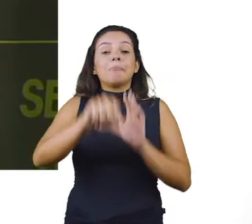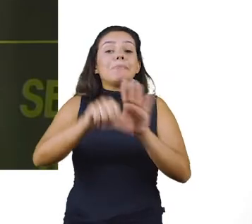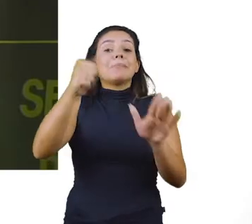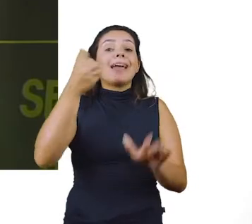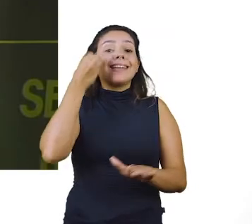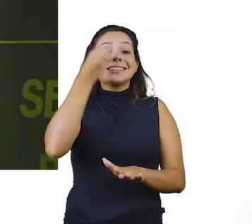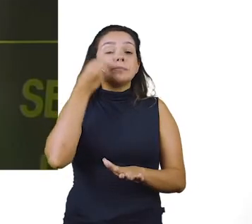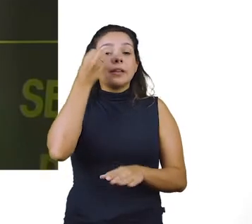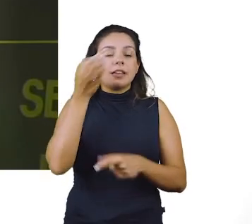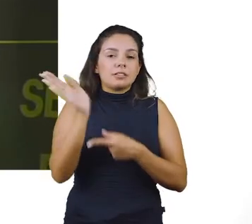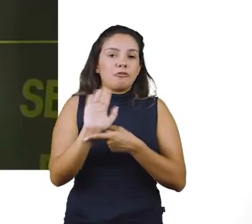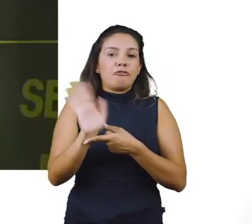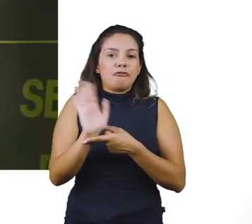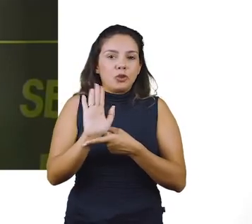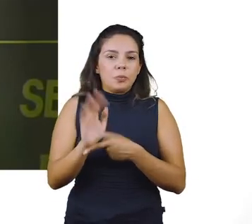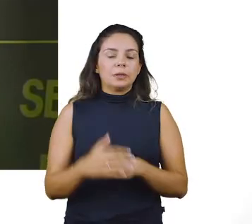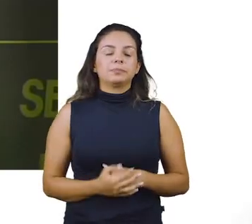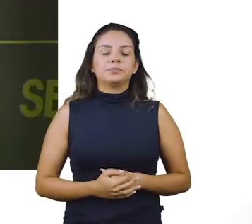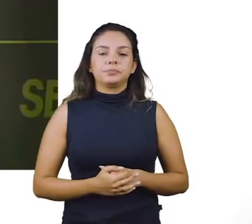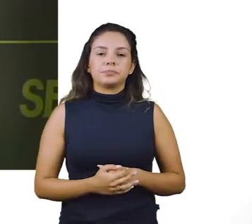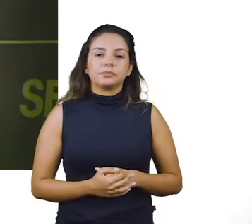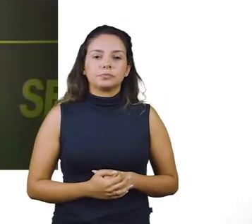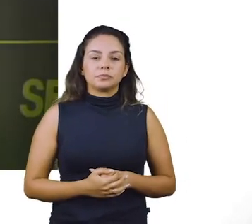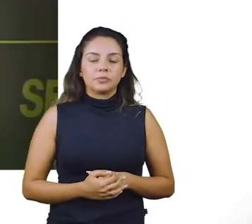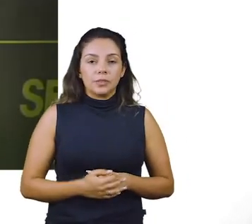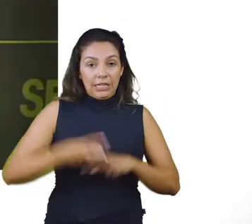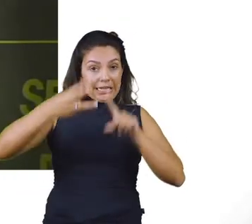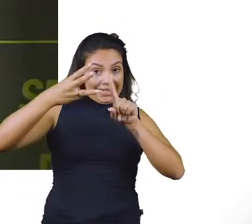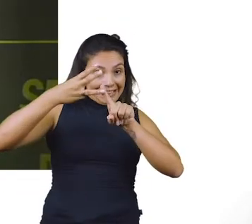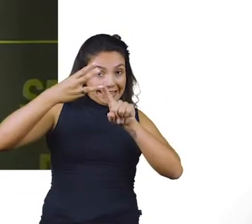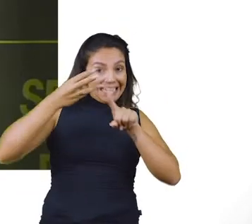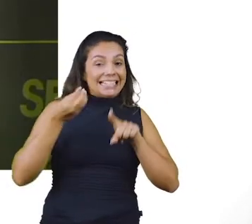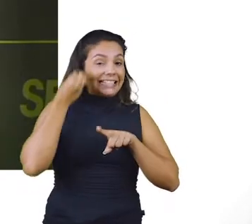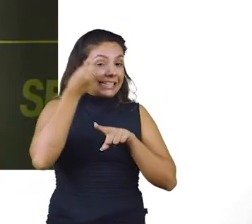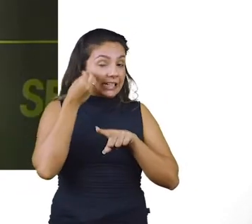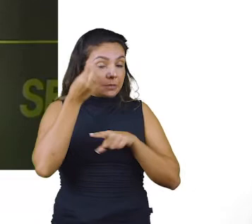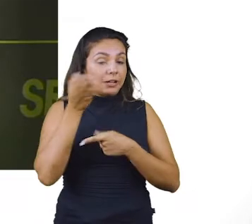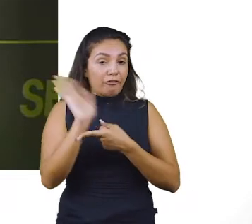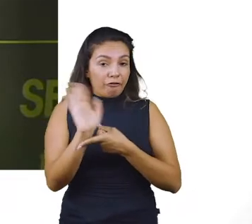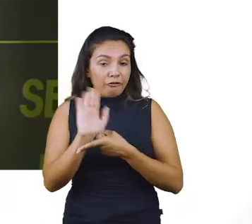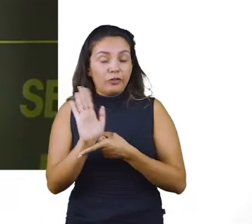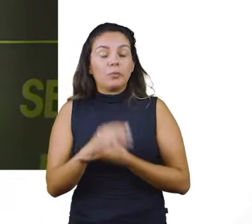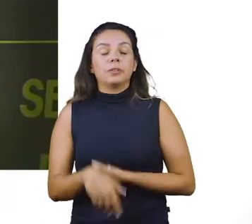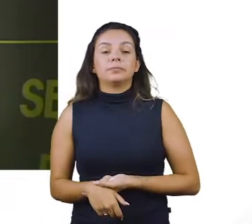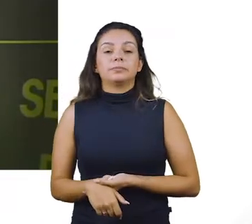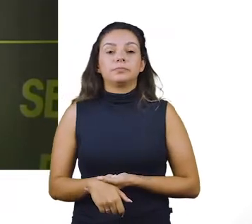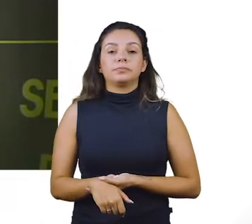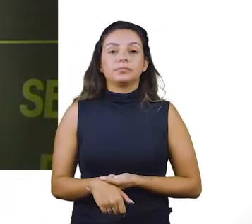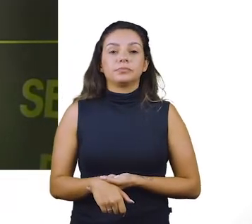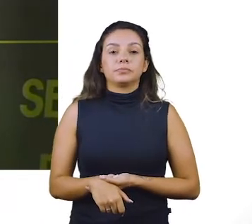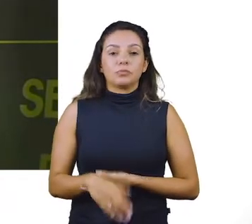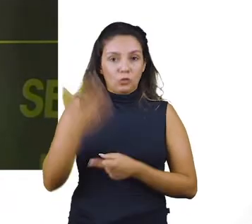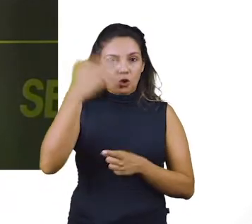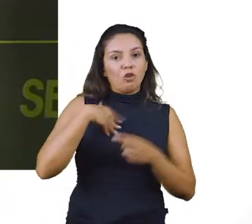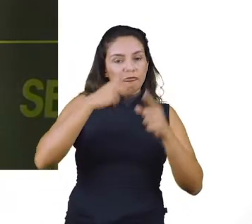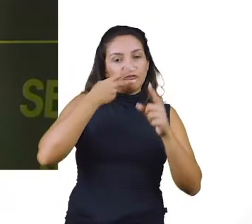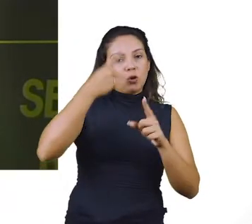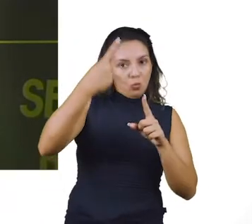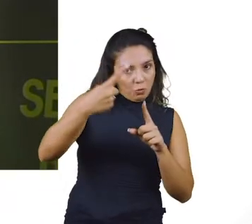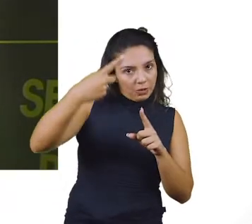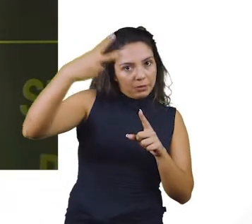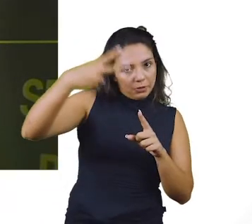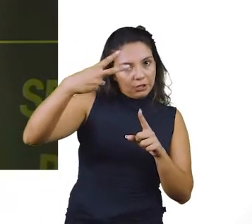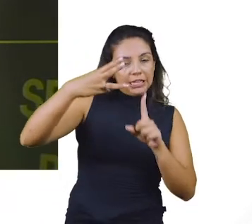com o cinema. A terceira experiência, depois dessa do Aaron Feldman e do